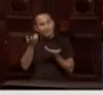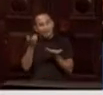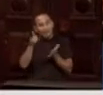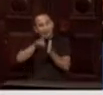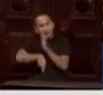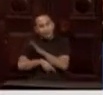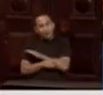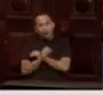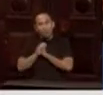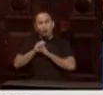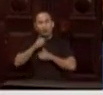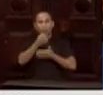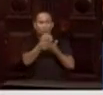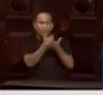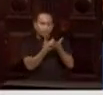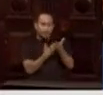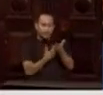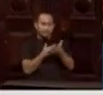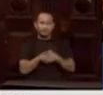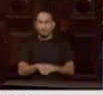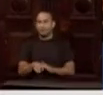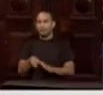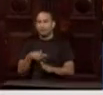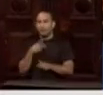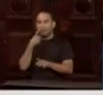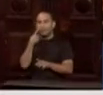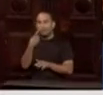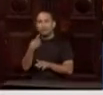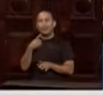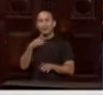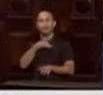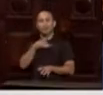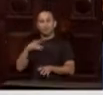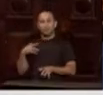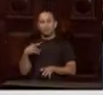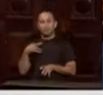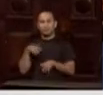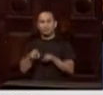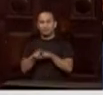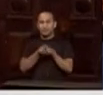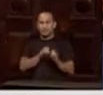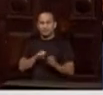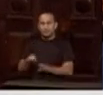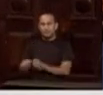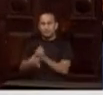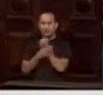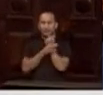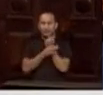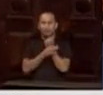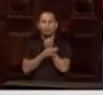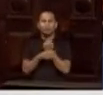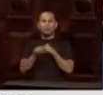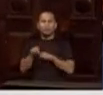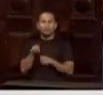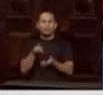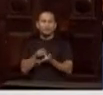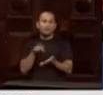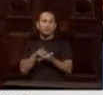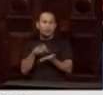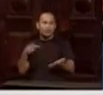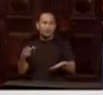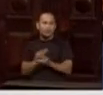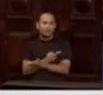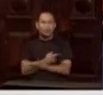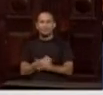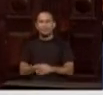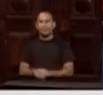o orçamento e com isso ia faltar recursos para investir na saúde, na educação e na segurança. E foi isso que realmente